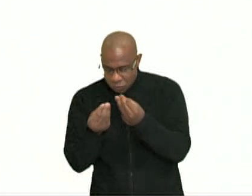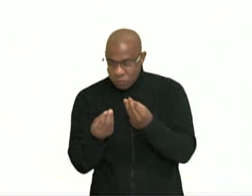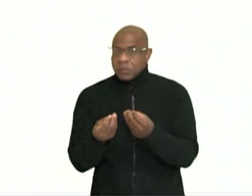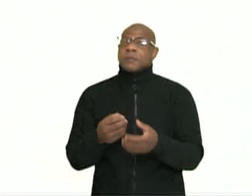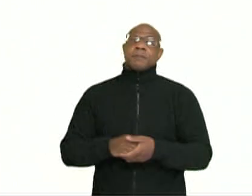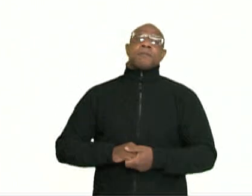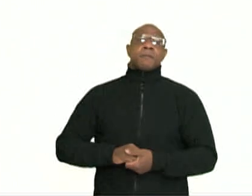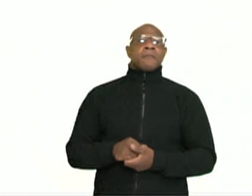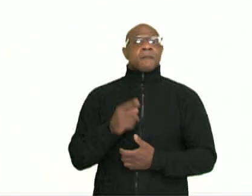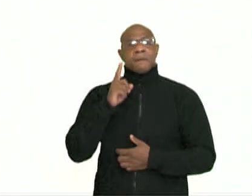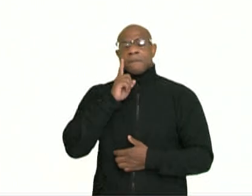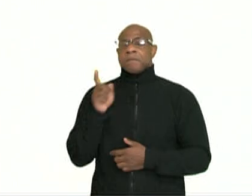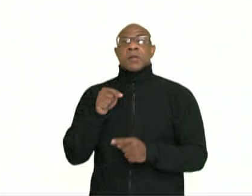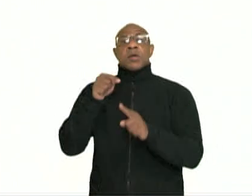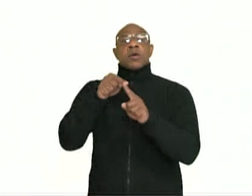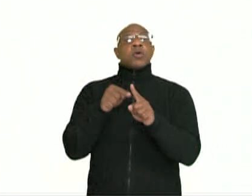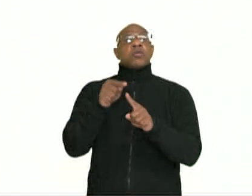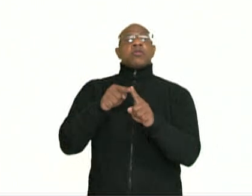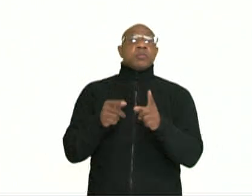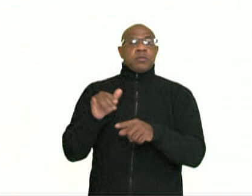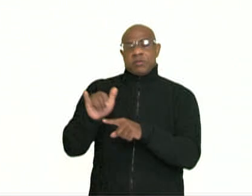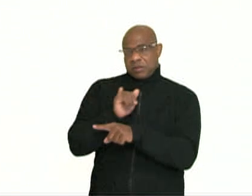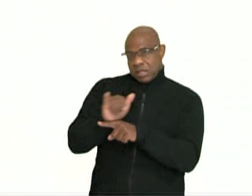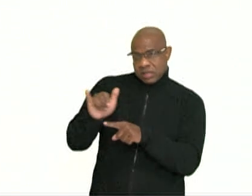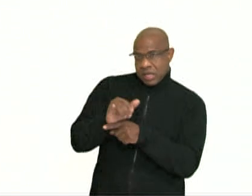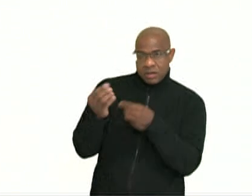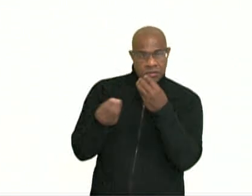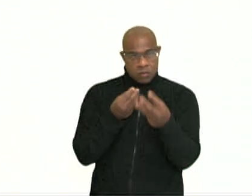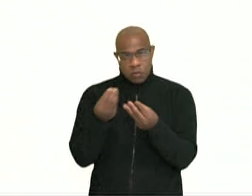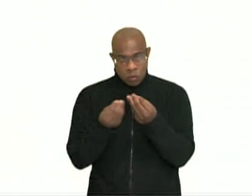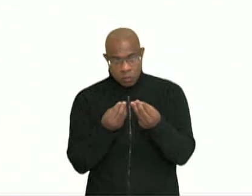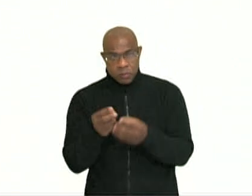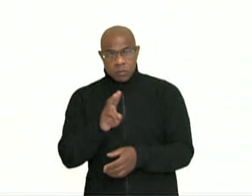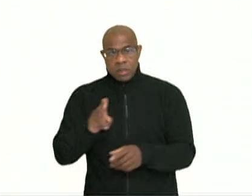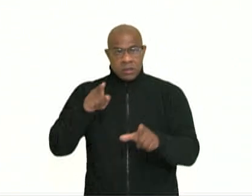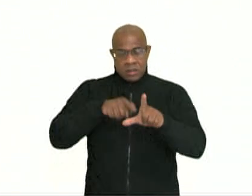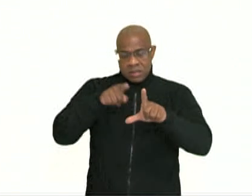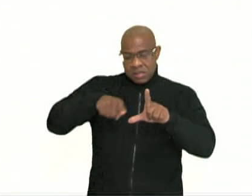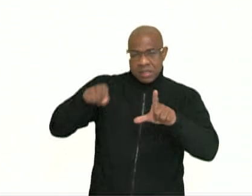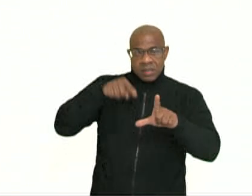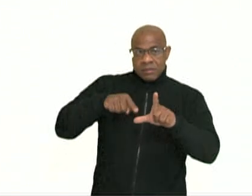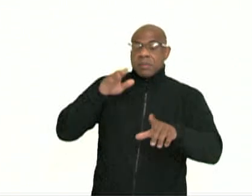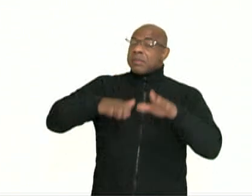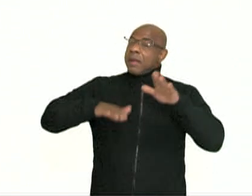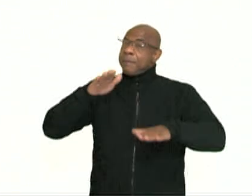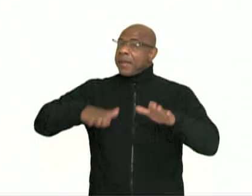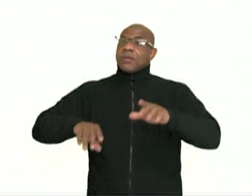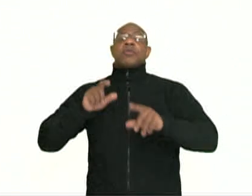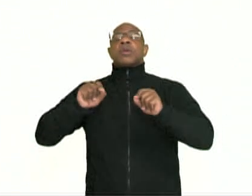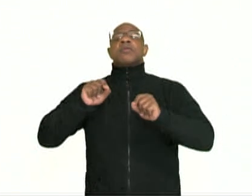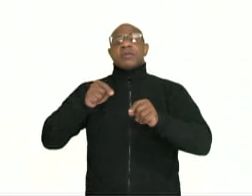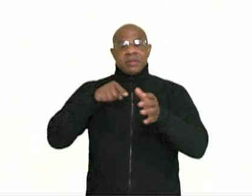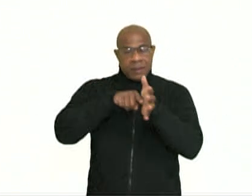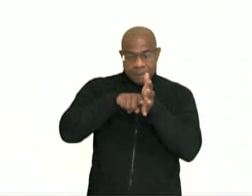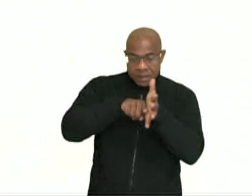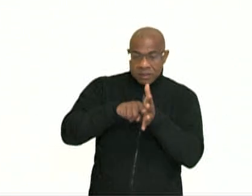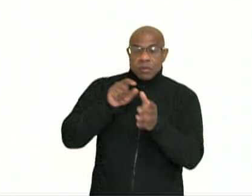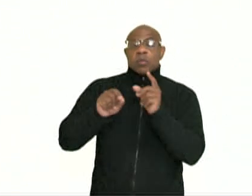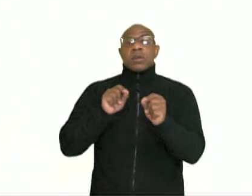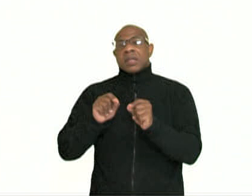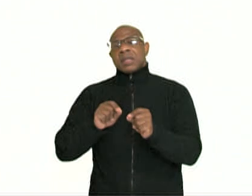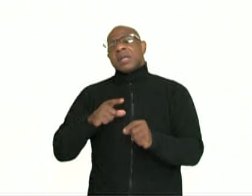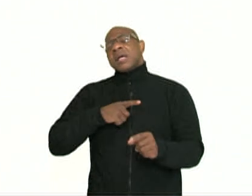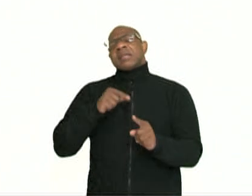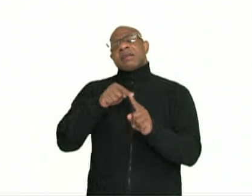precisa. O tipo de ferramenta de gráfico que vamos utilizar, aí vai depender da variável que está sendo analisada. Tem